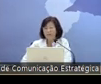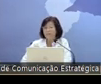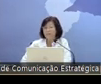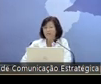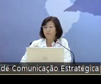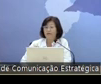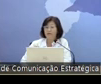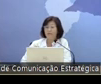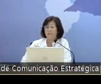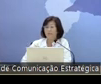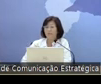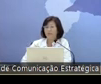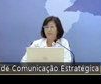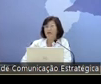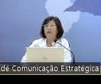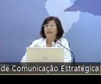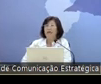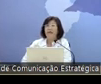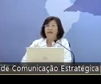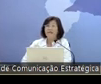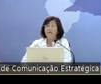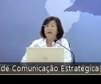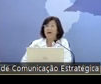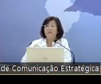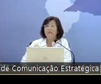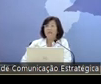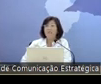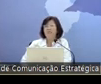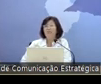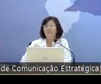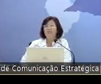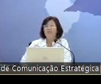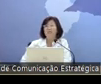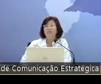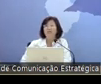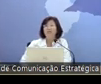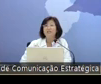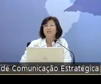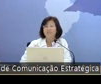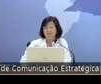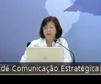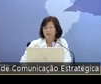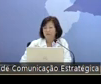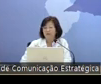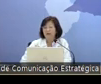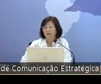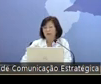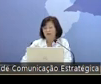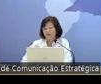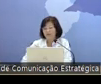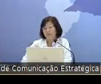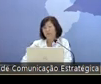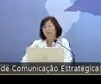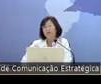o aleitamento Cruzado e aqui do lado nós temos a ficha de criança exposta